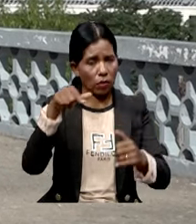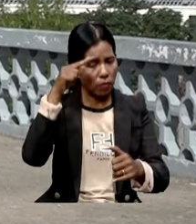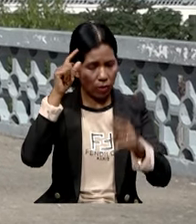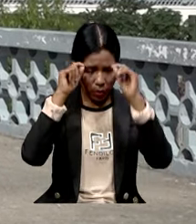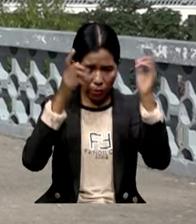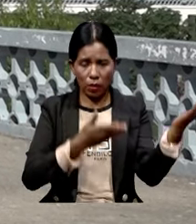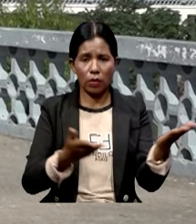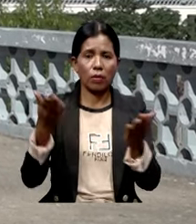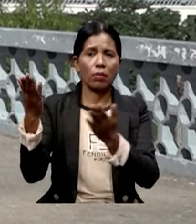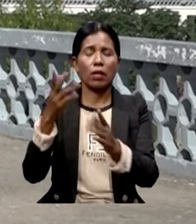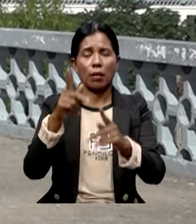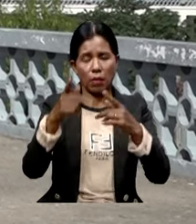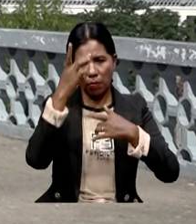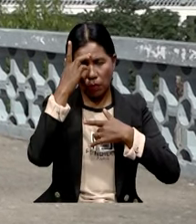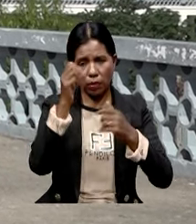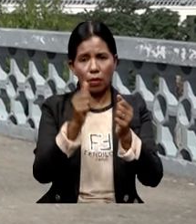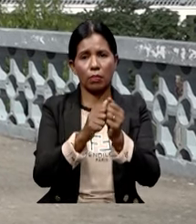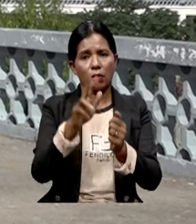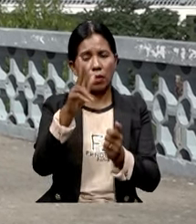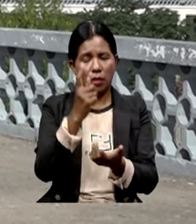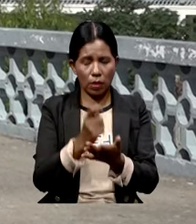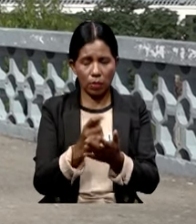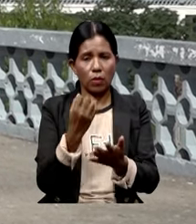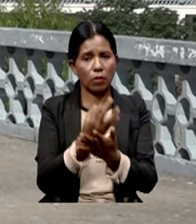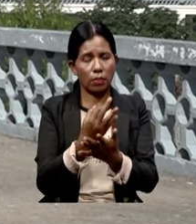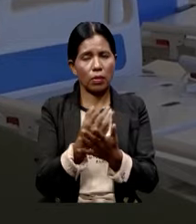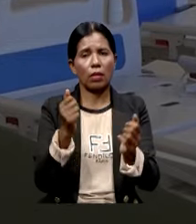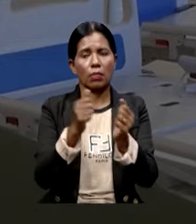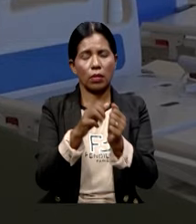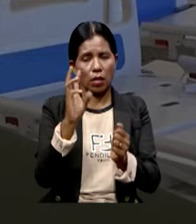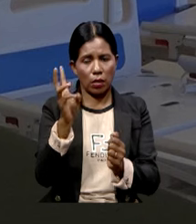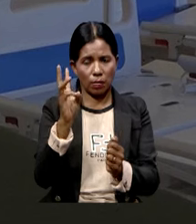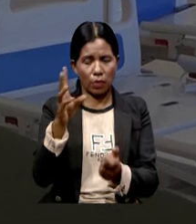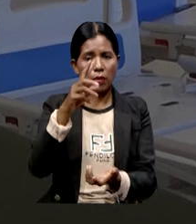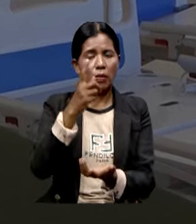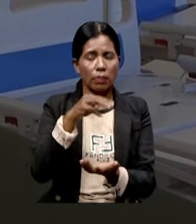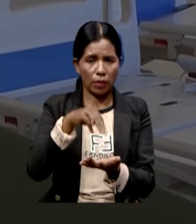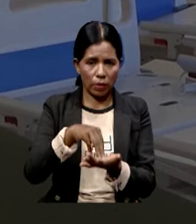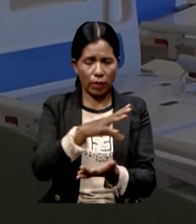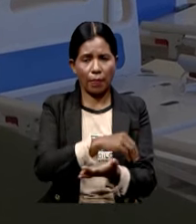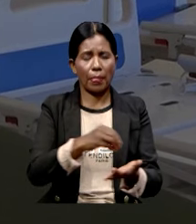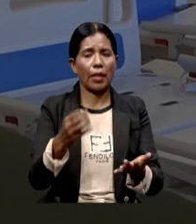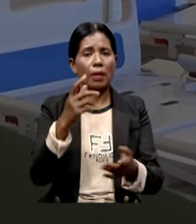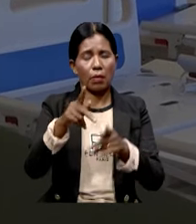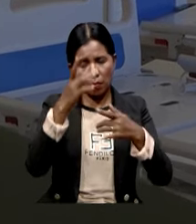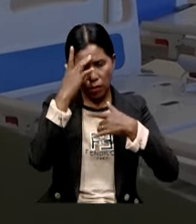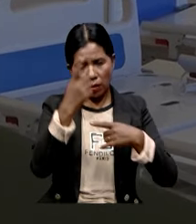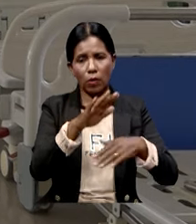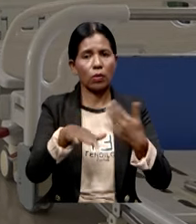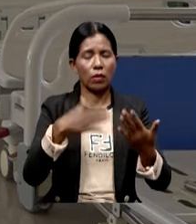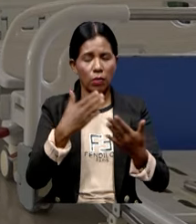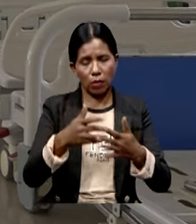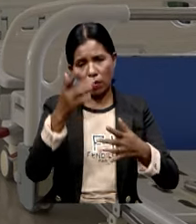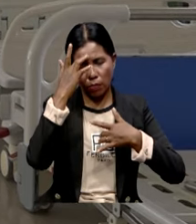ona paciente rihun tolu resim barailiur orçamento tokonenulu. Husi paciente sirane be transfere barailiur, maioria